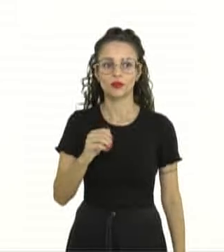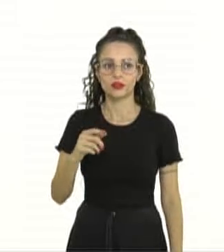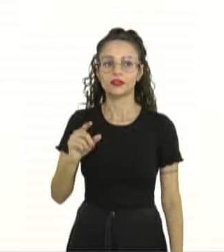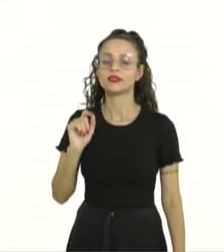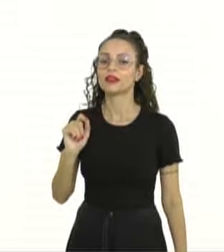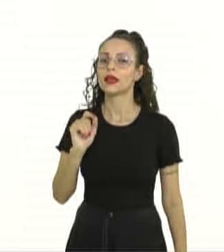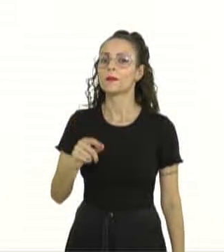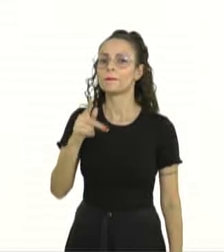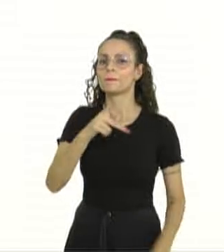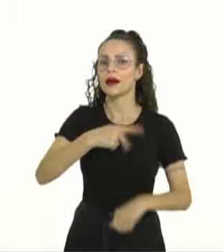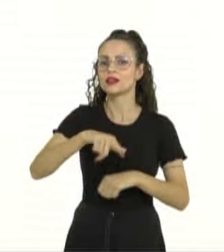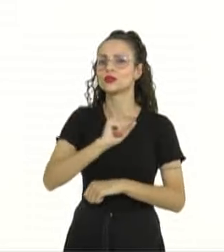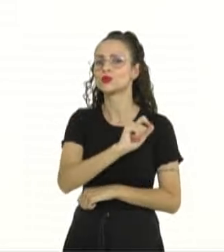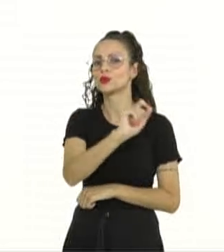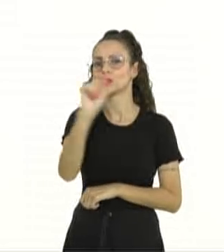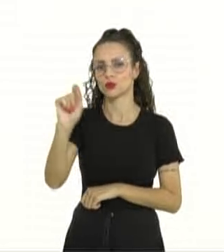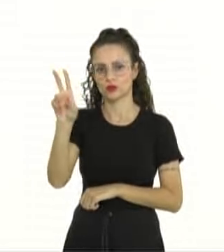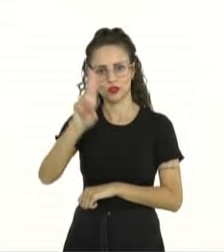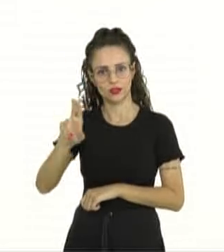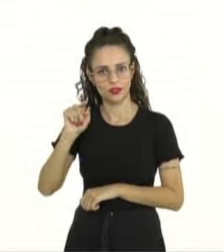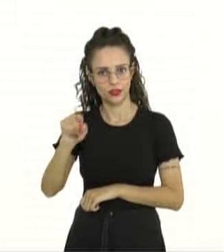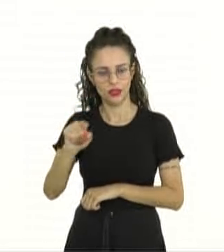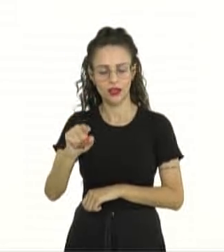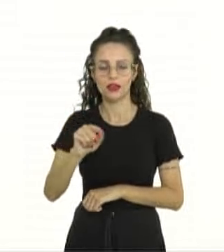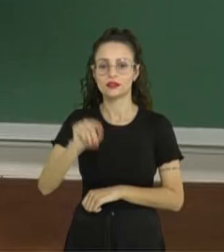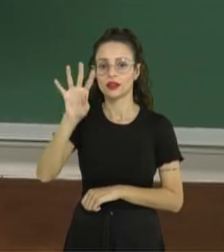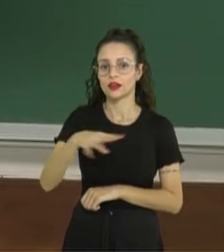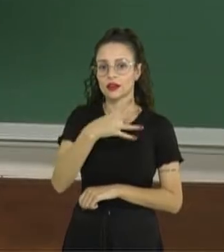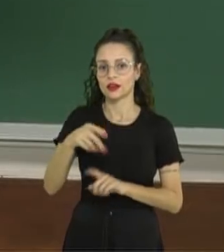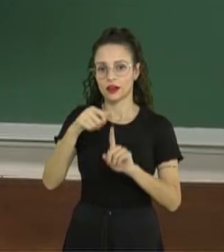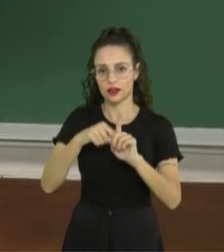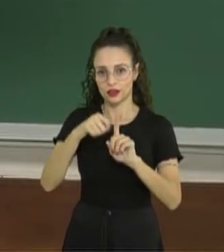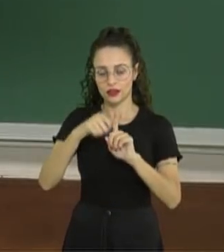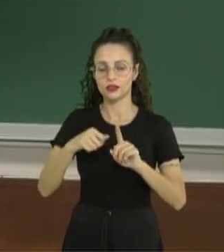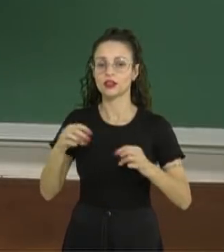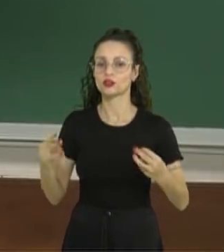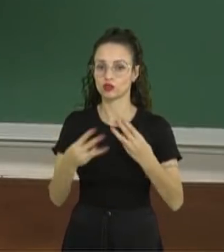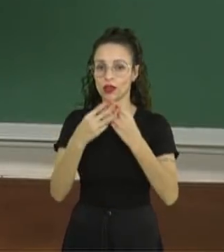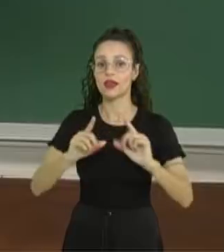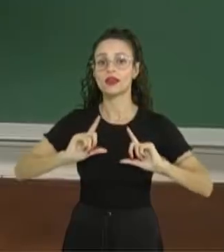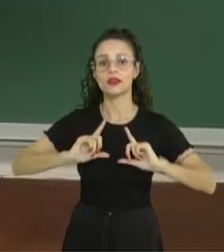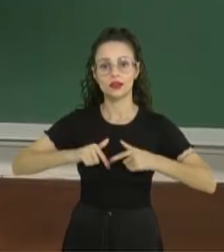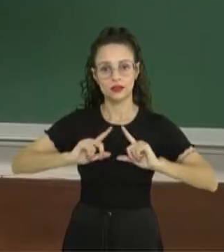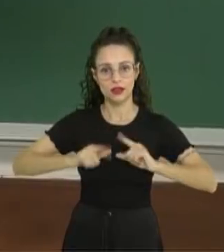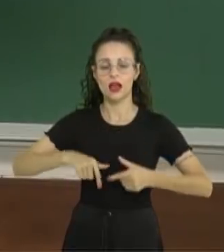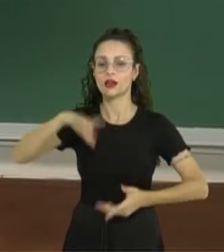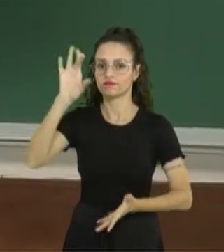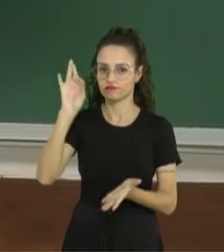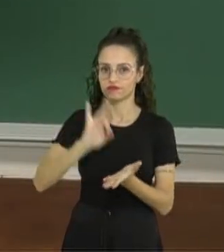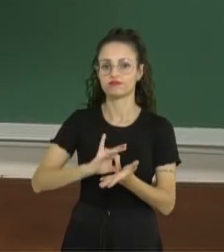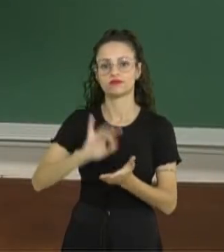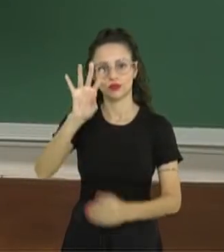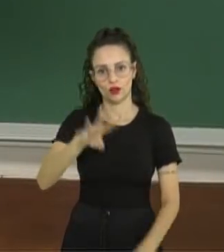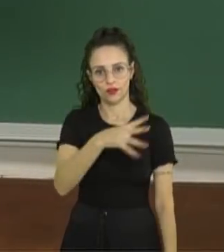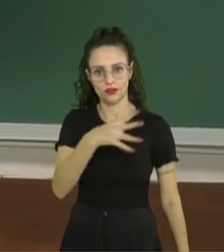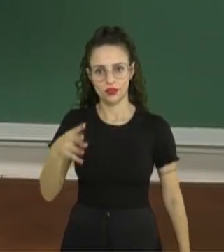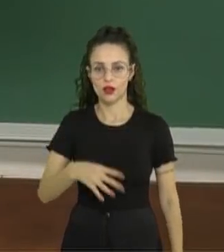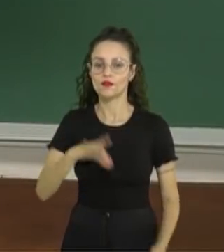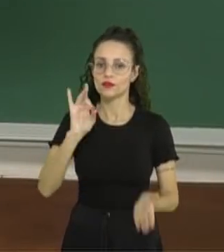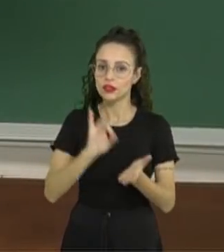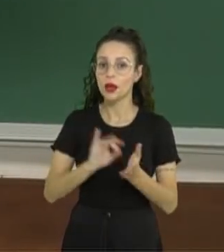que país se utiliza, por exemplo, o calendário judaico? Em Israel é o calendário oficial. No